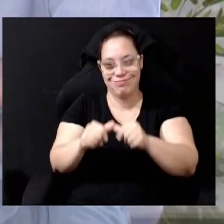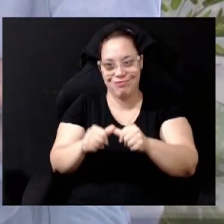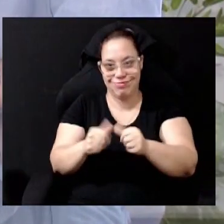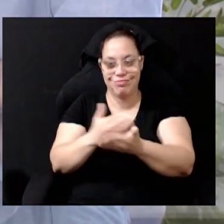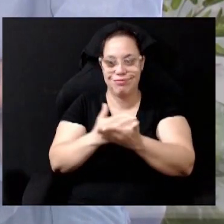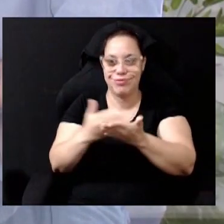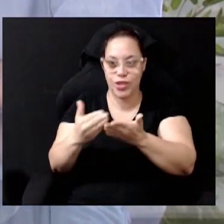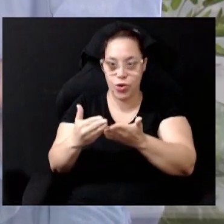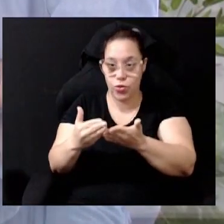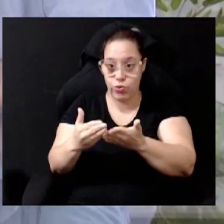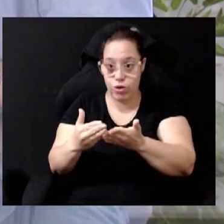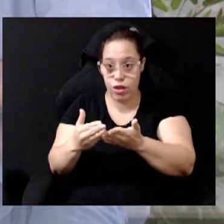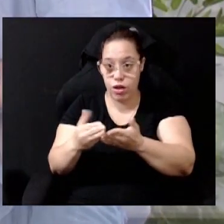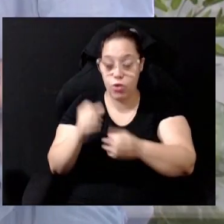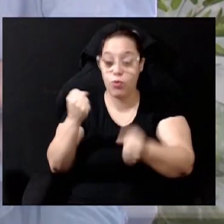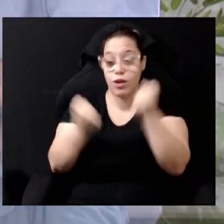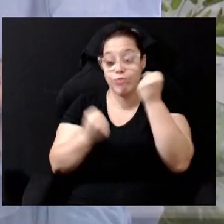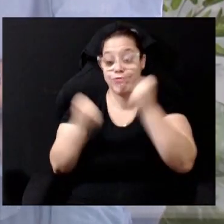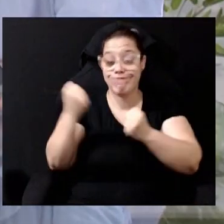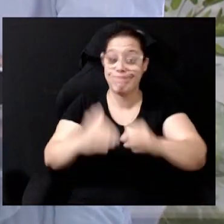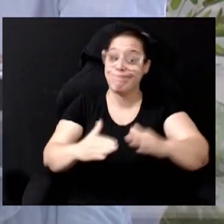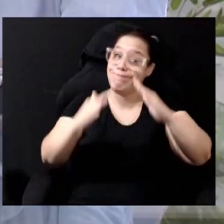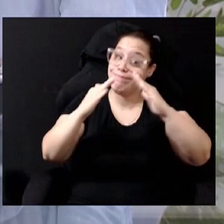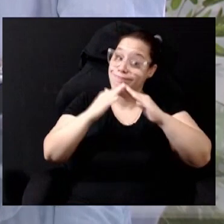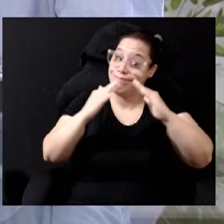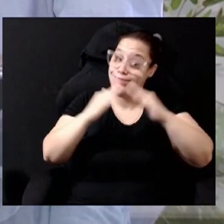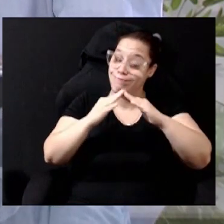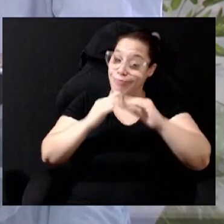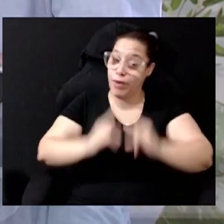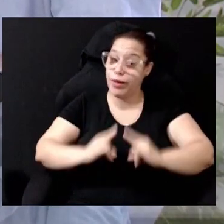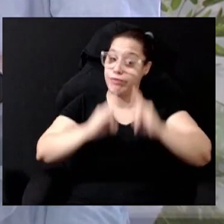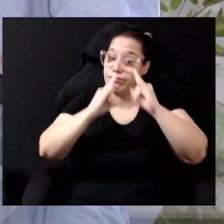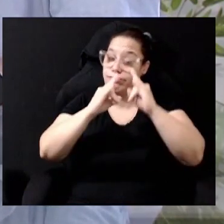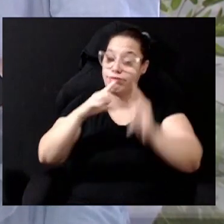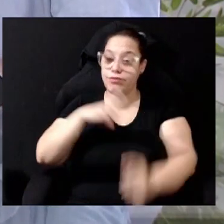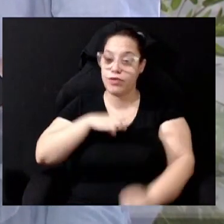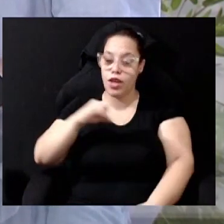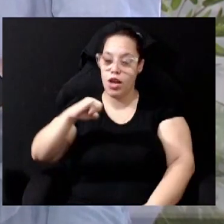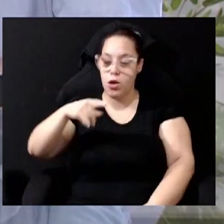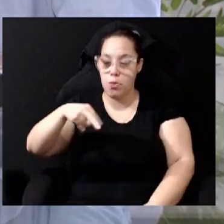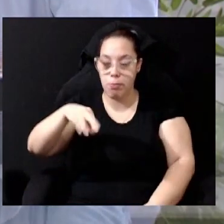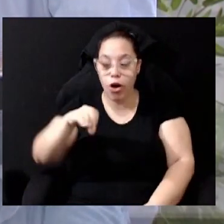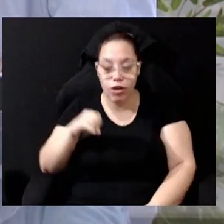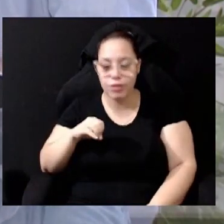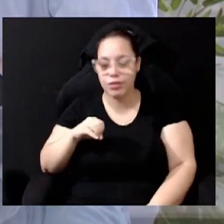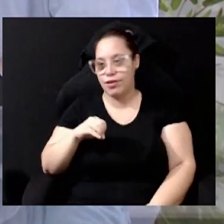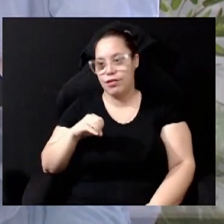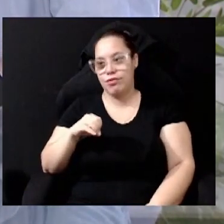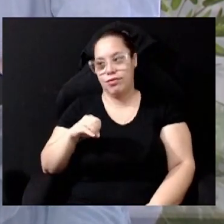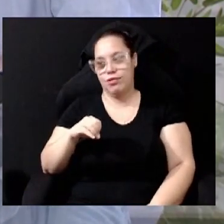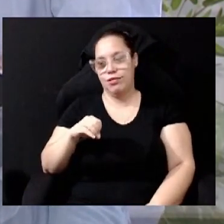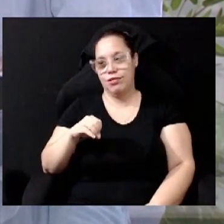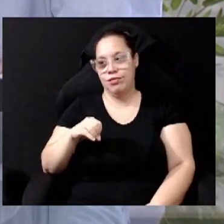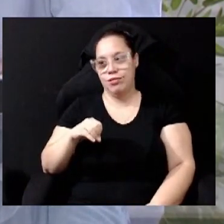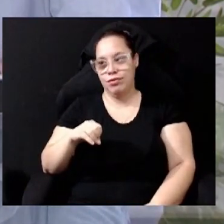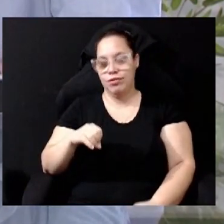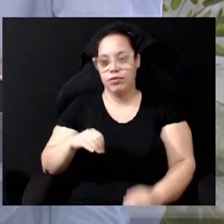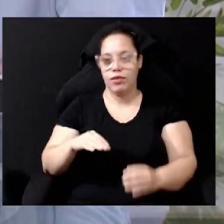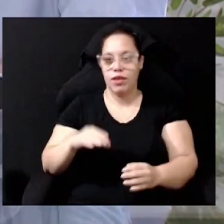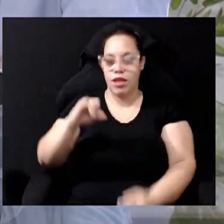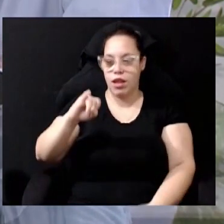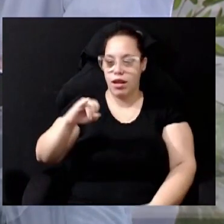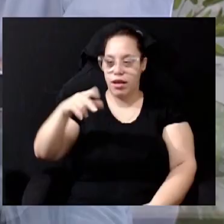para quem tem carro, para quem tem casa, apartamento, vem os impostos sobre propriedade. E aí eu me refiro a IPVA e